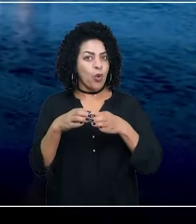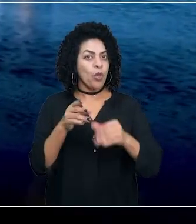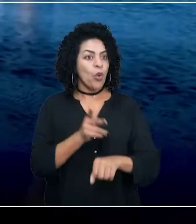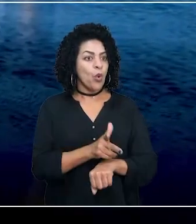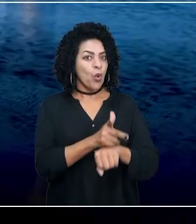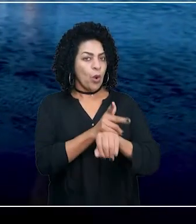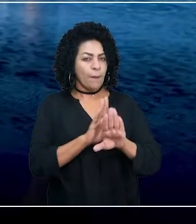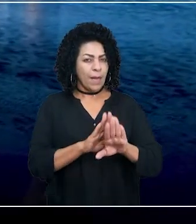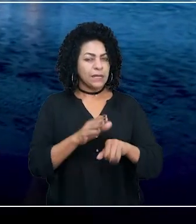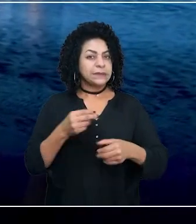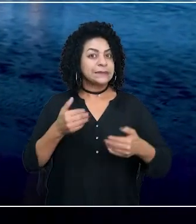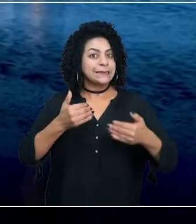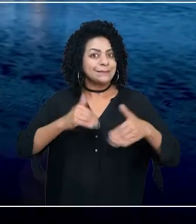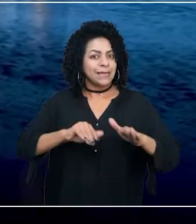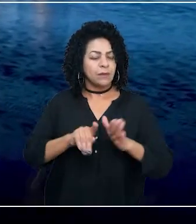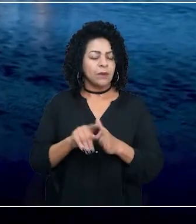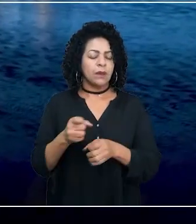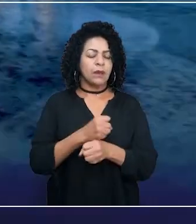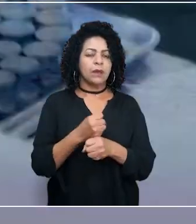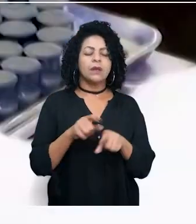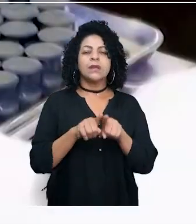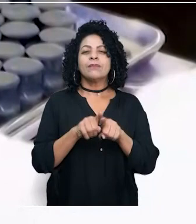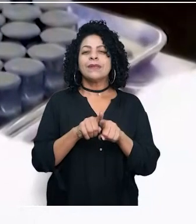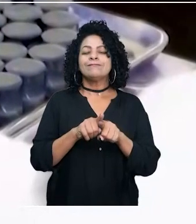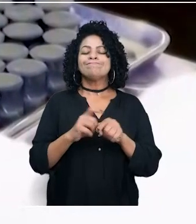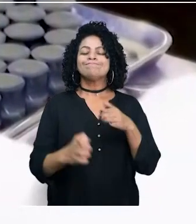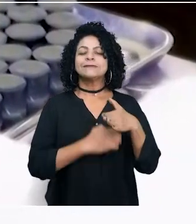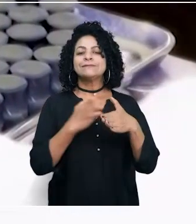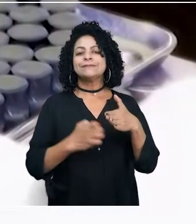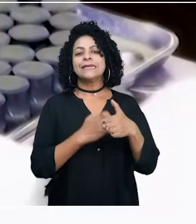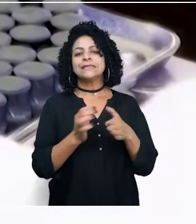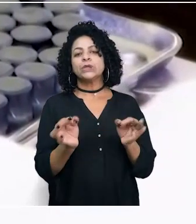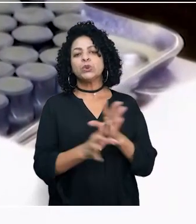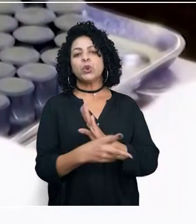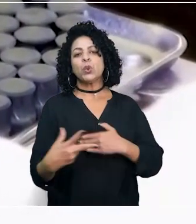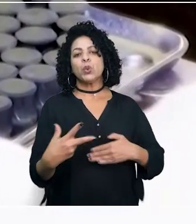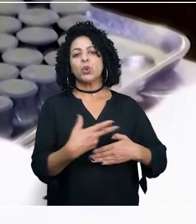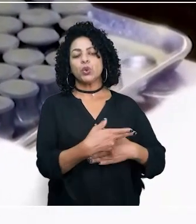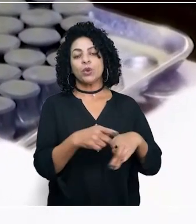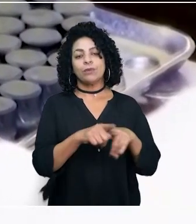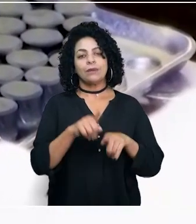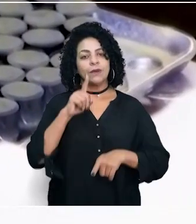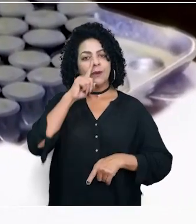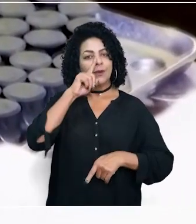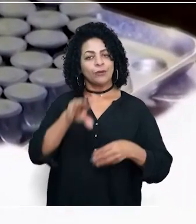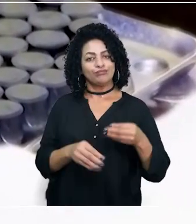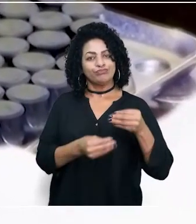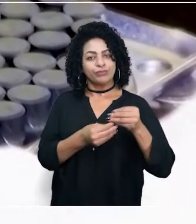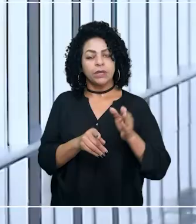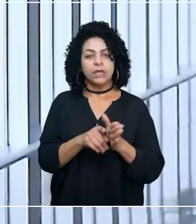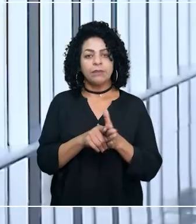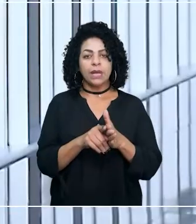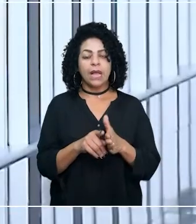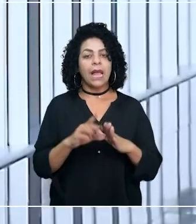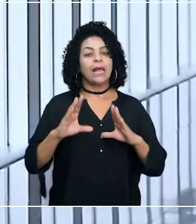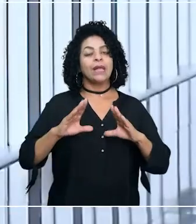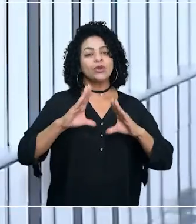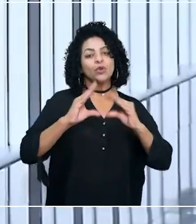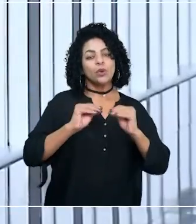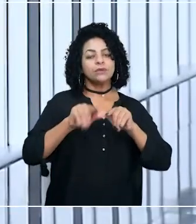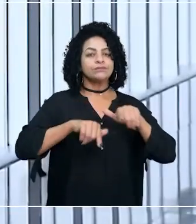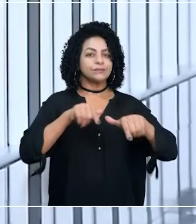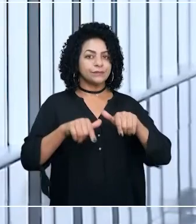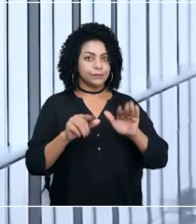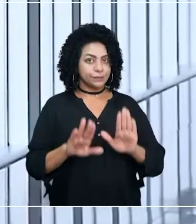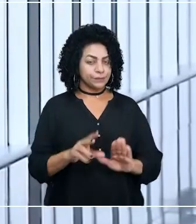porém em setembro daquele ano a empresa suspendeu o pagamento dos adicionais de periculosidade e de turno o adicional de